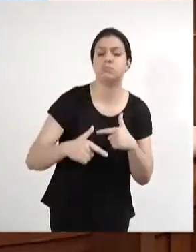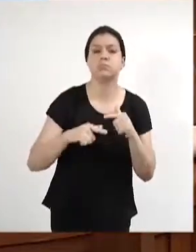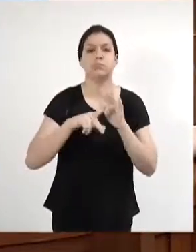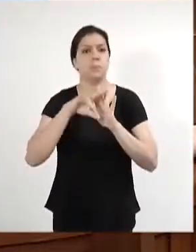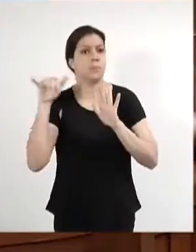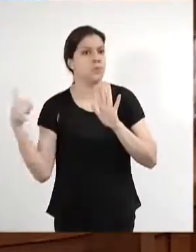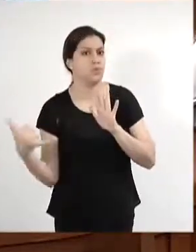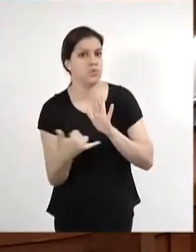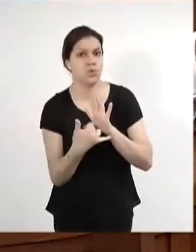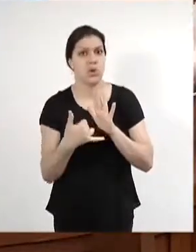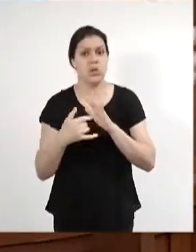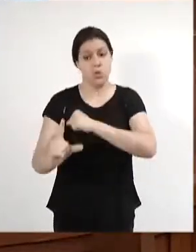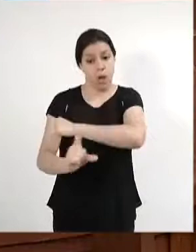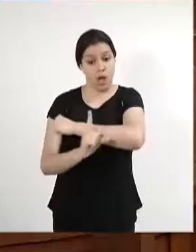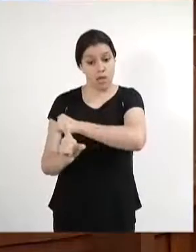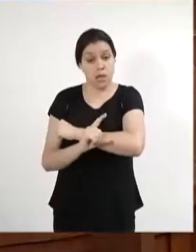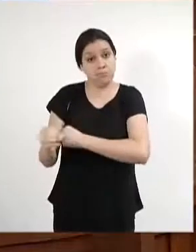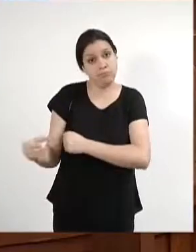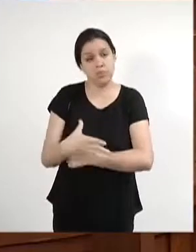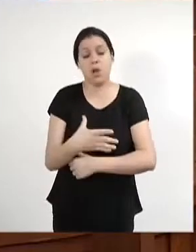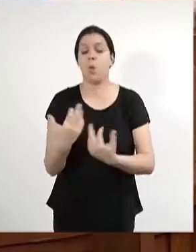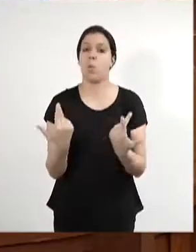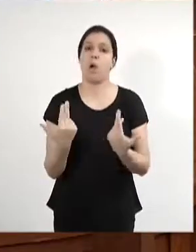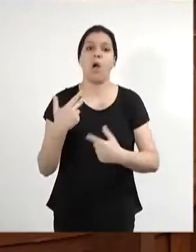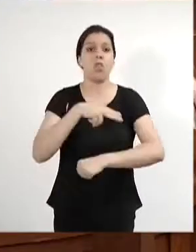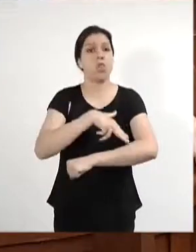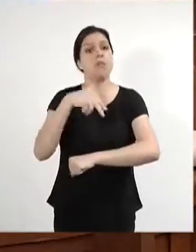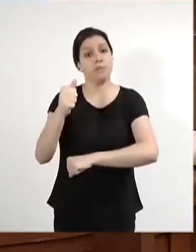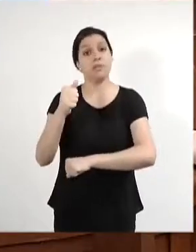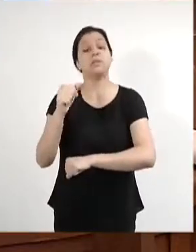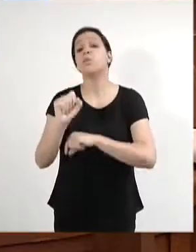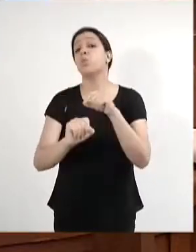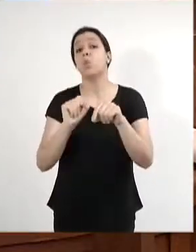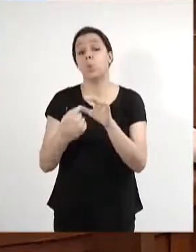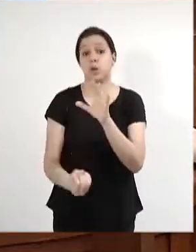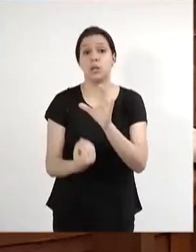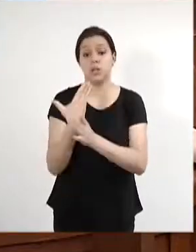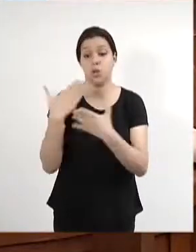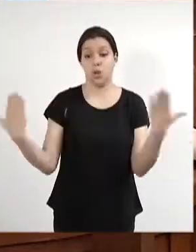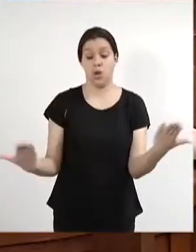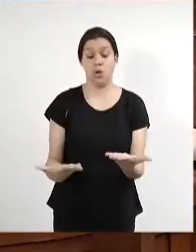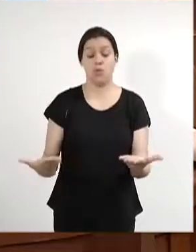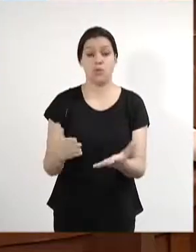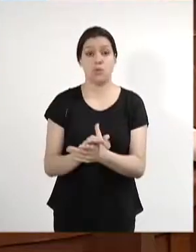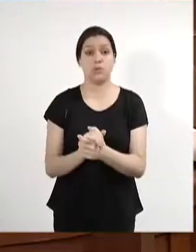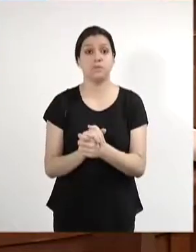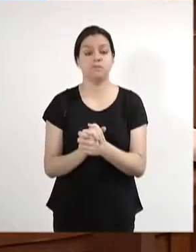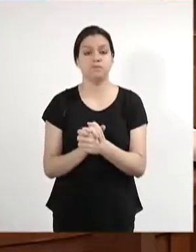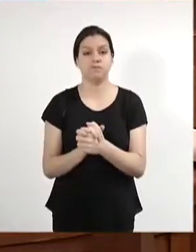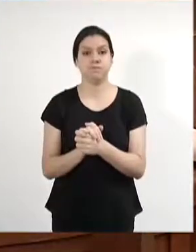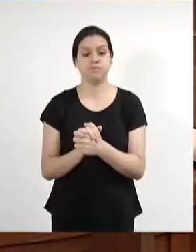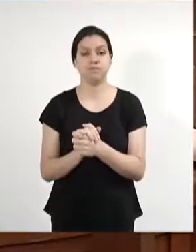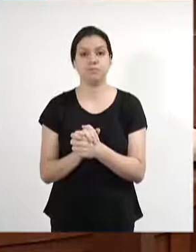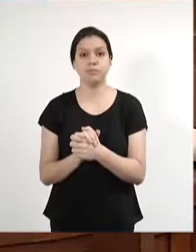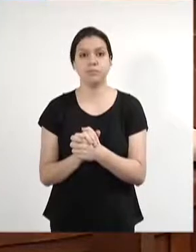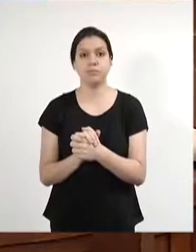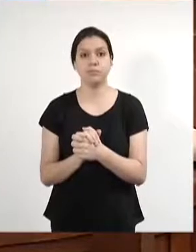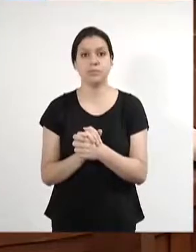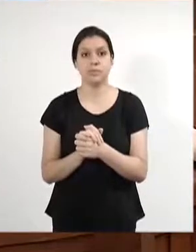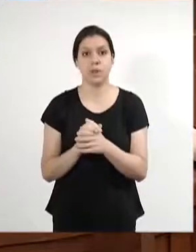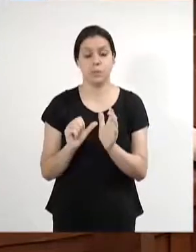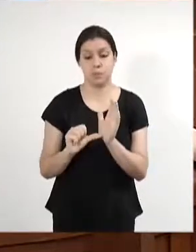necessidade. Como Nova Andradina, que criou agora um primeiro